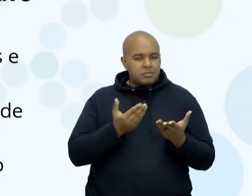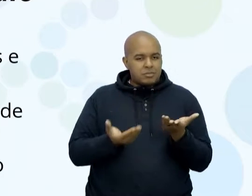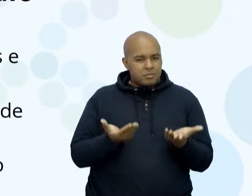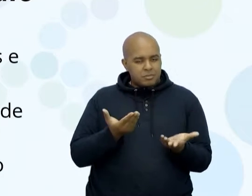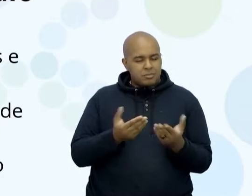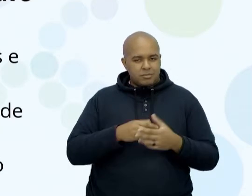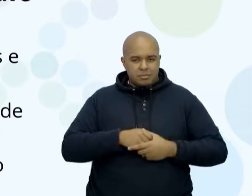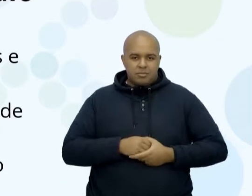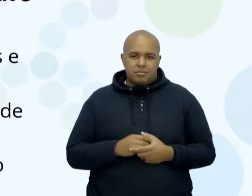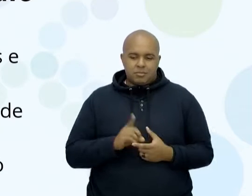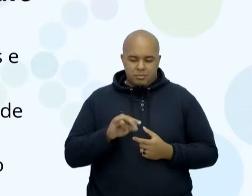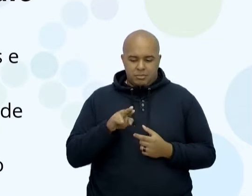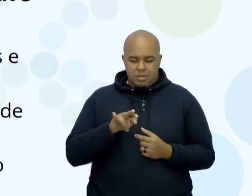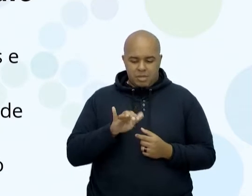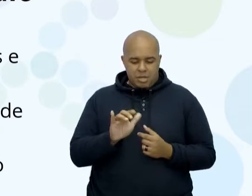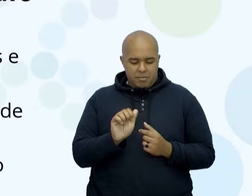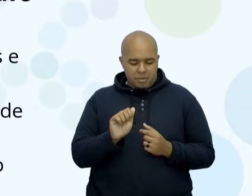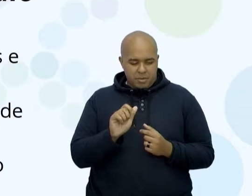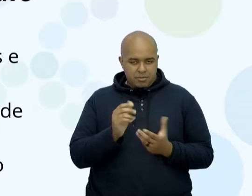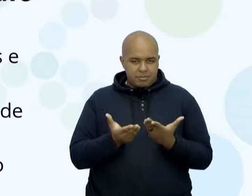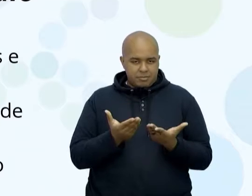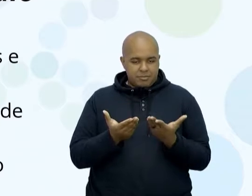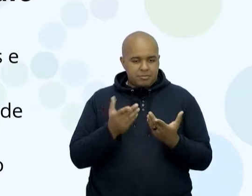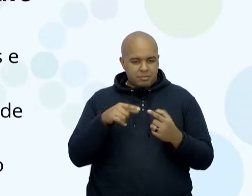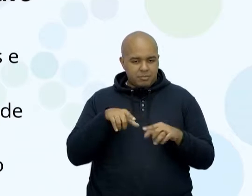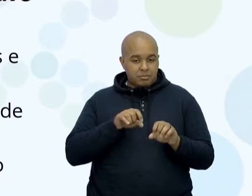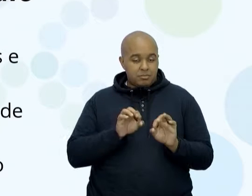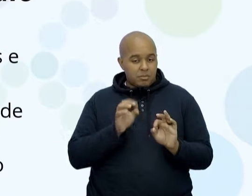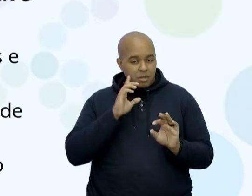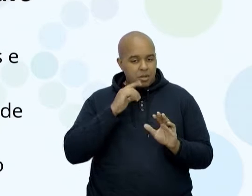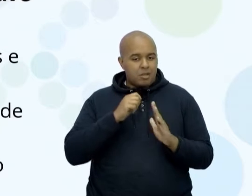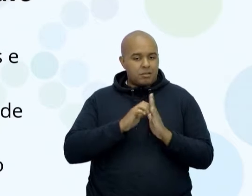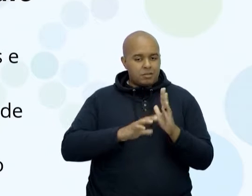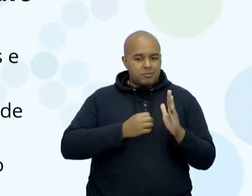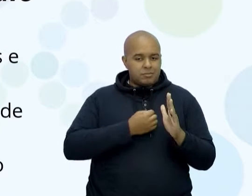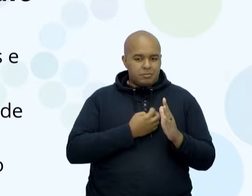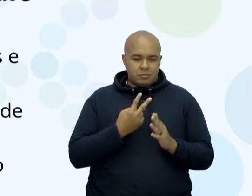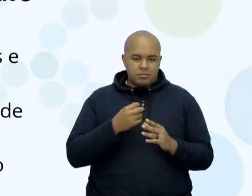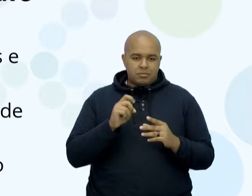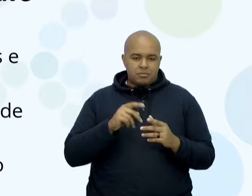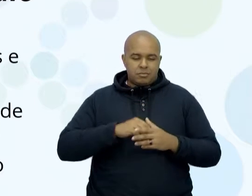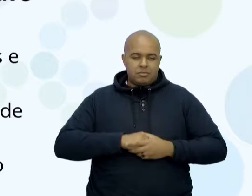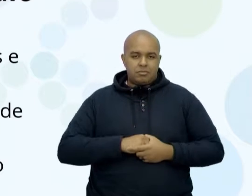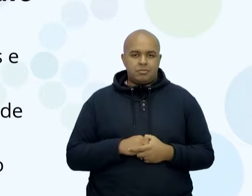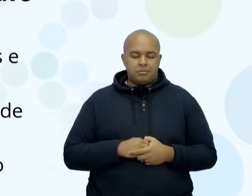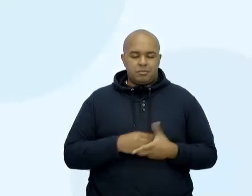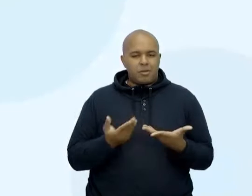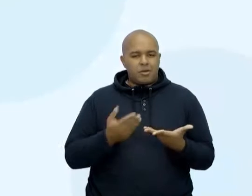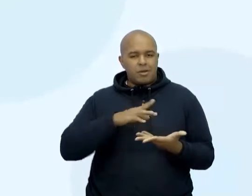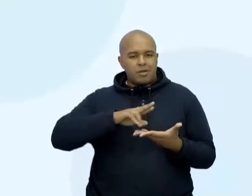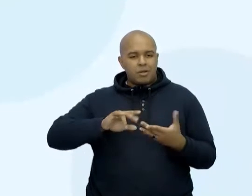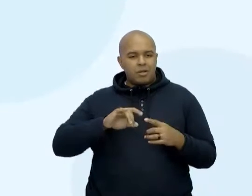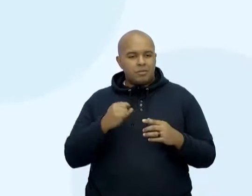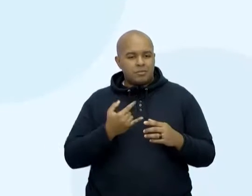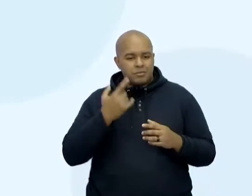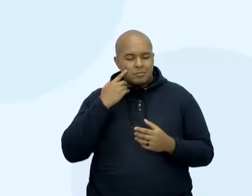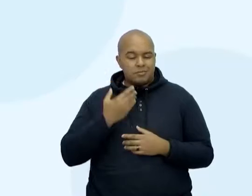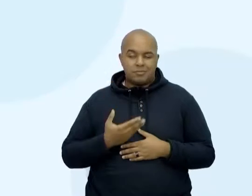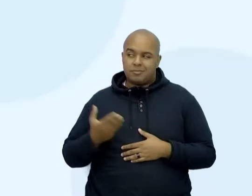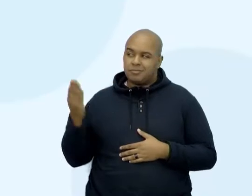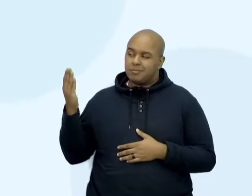dinâmica e equilíbrio. Essa é a aula Equilibrando as Coisas, atividade 2. Aproveitando aí na